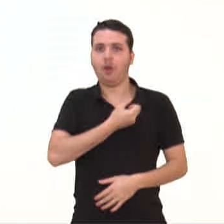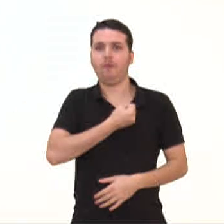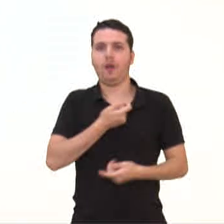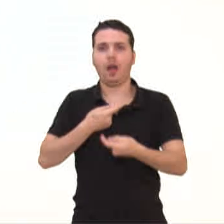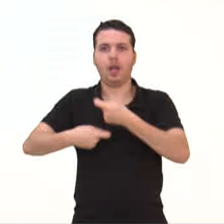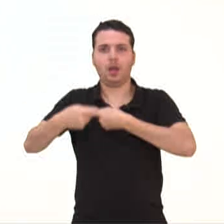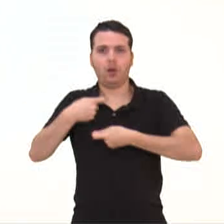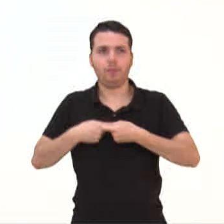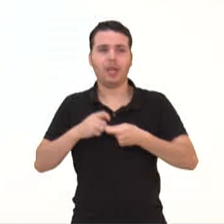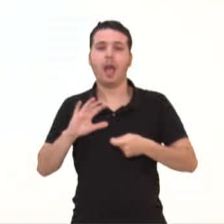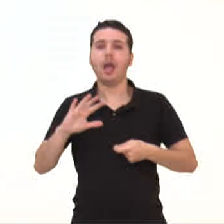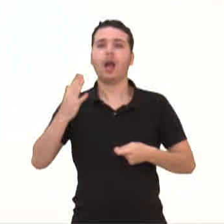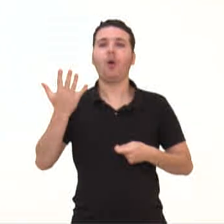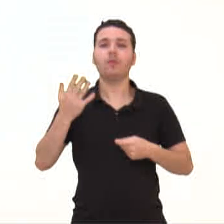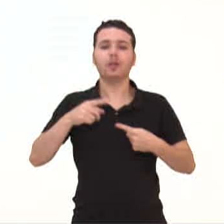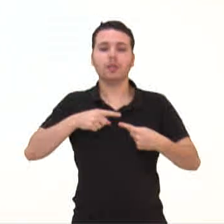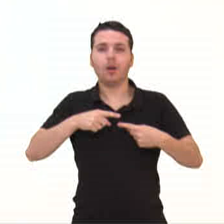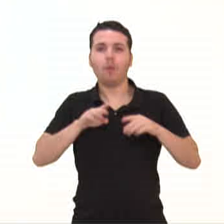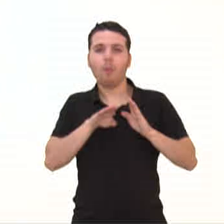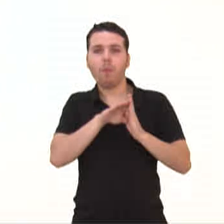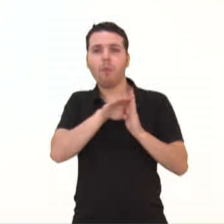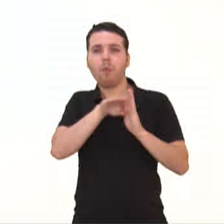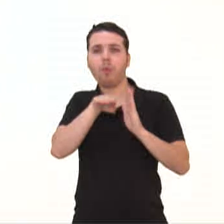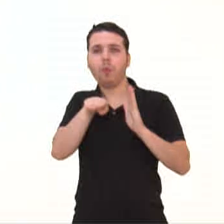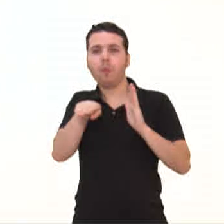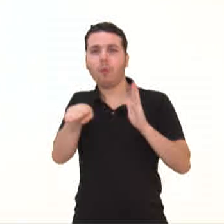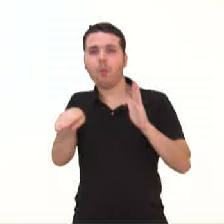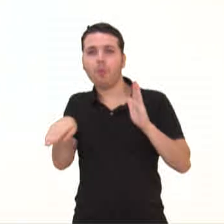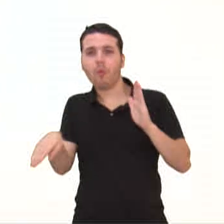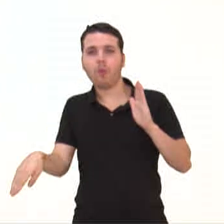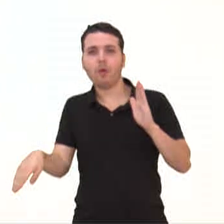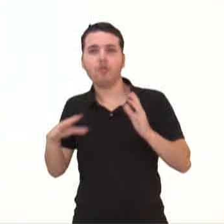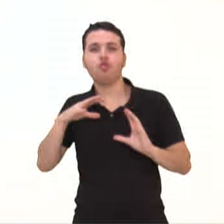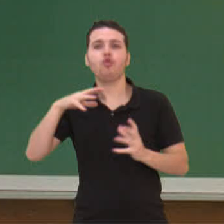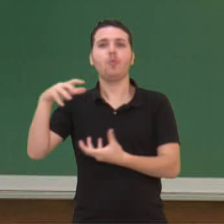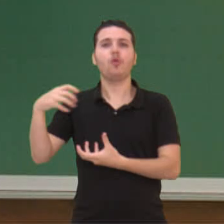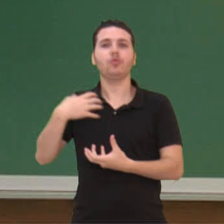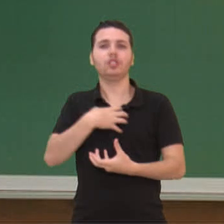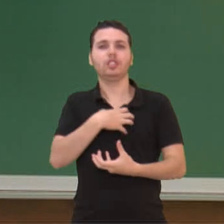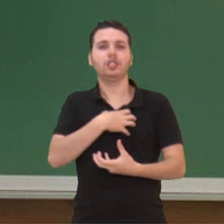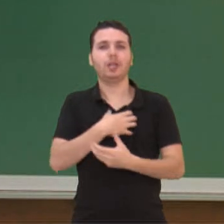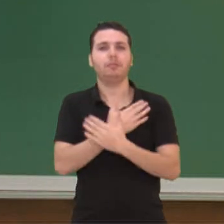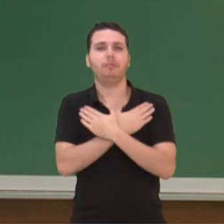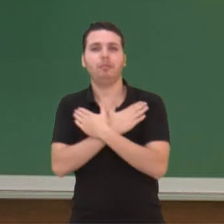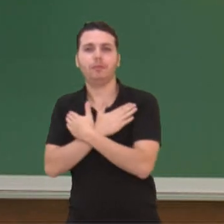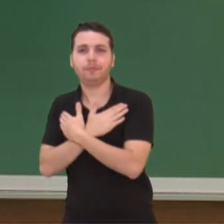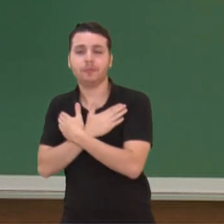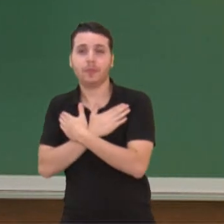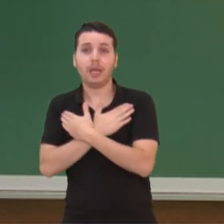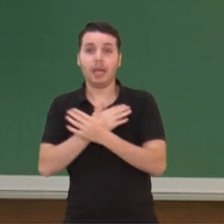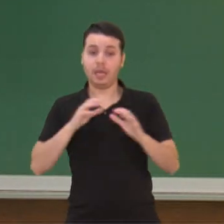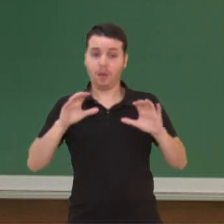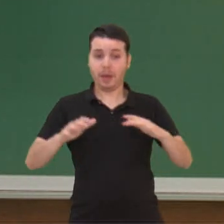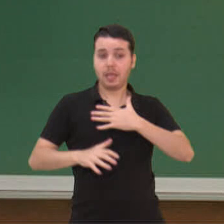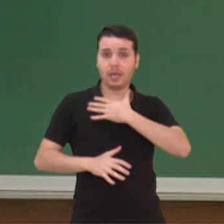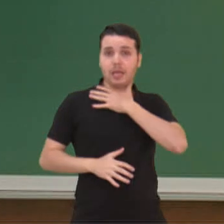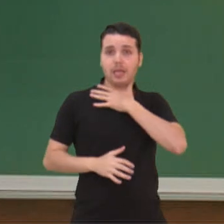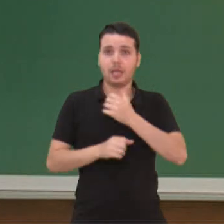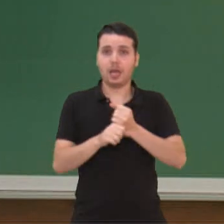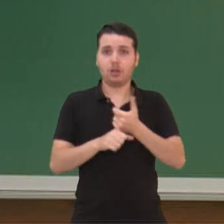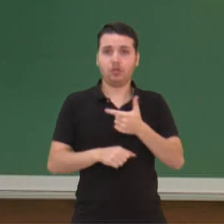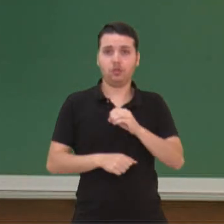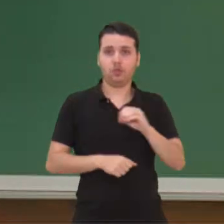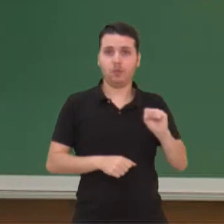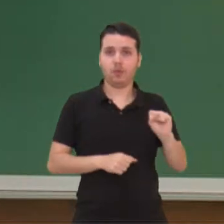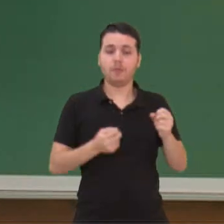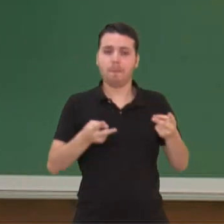no mundo todo. E aí essa crise trouxe para nós essa percepção de interdependência entre os países, né? Então, um